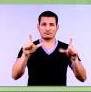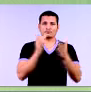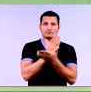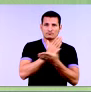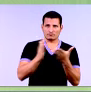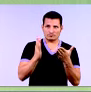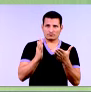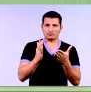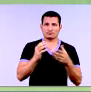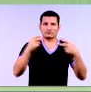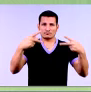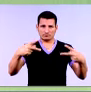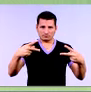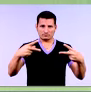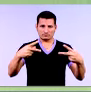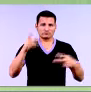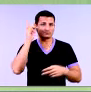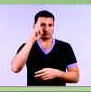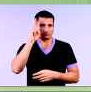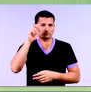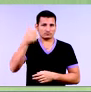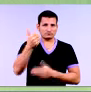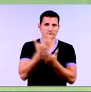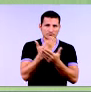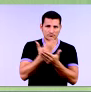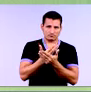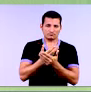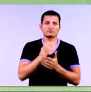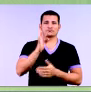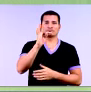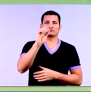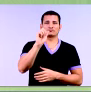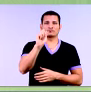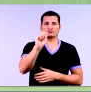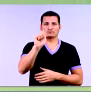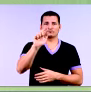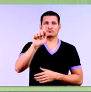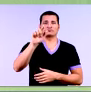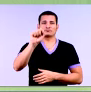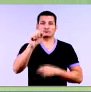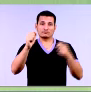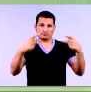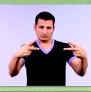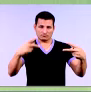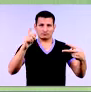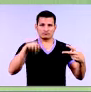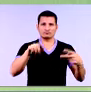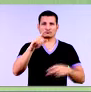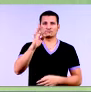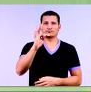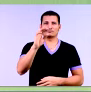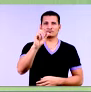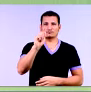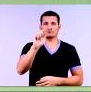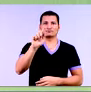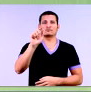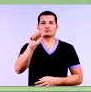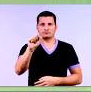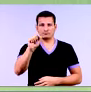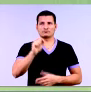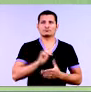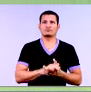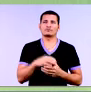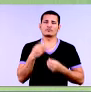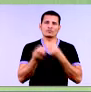Lembram que eu falei na primeira aula que nós ouviríamos muito falar sobre tags? Olha só como eu declaro o